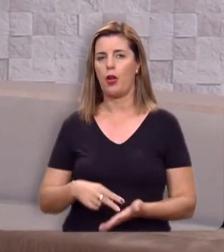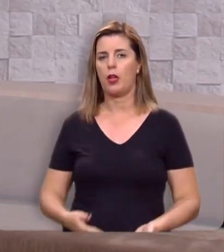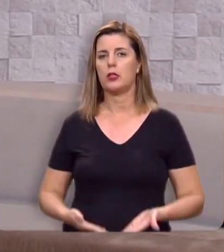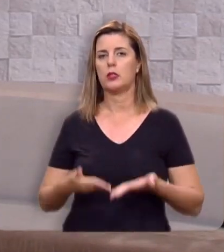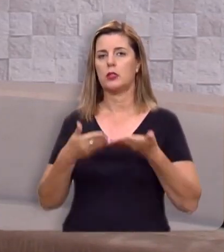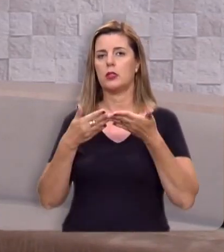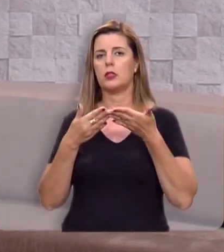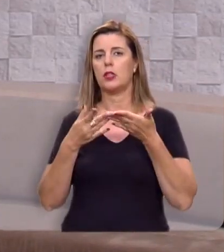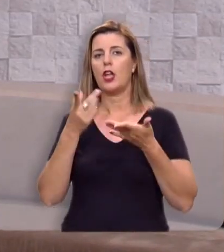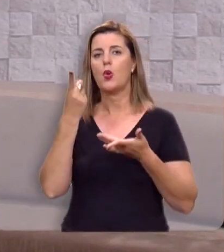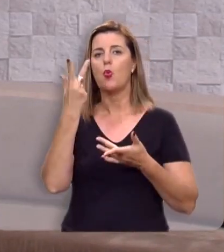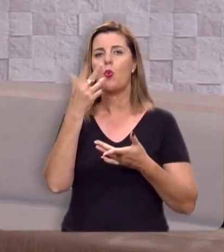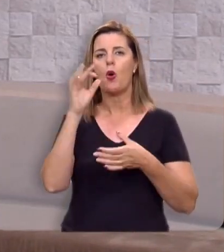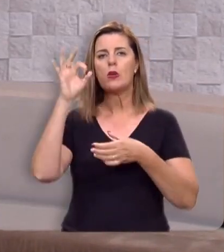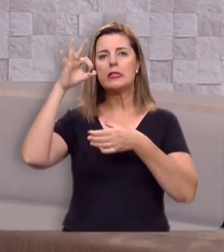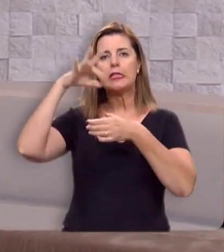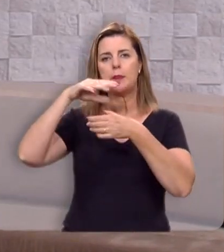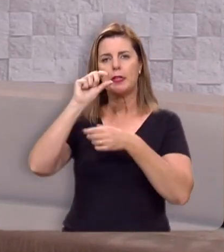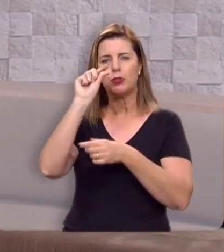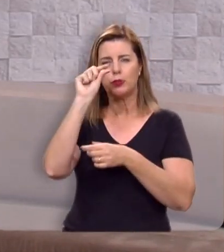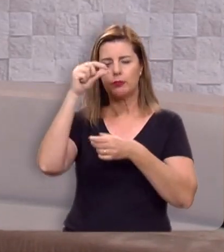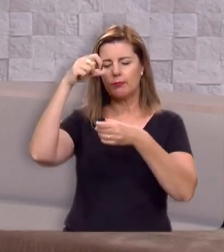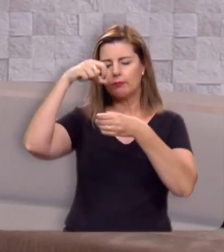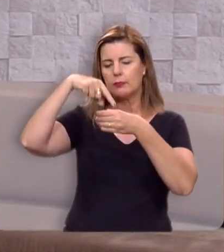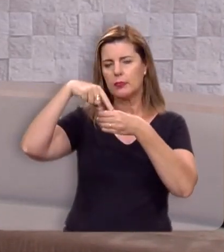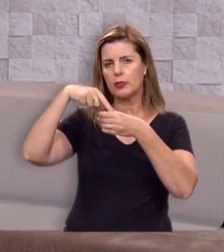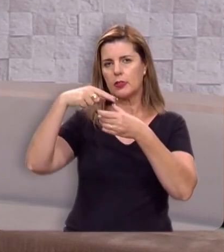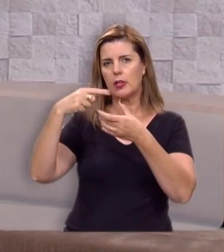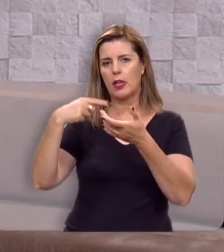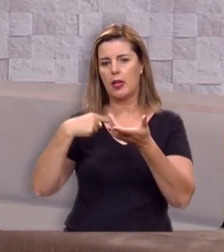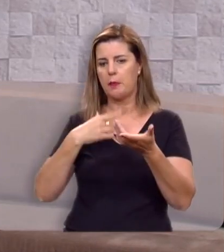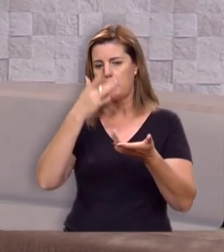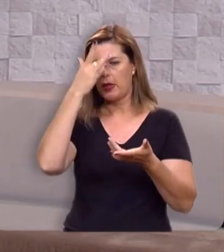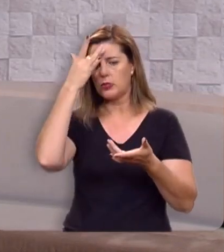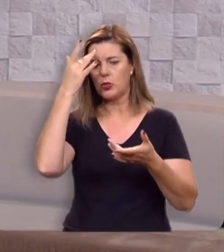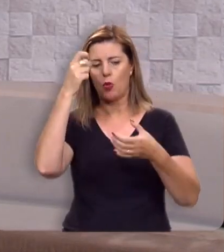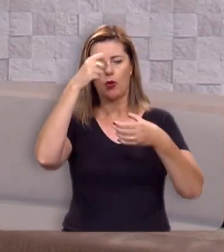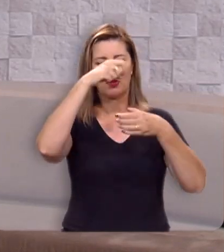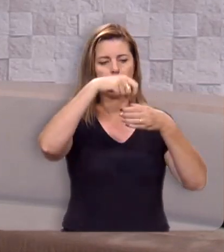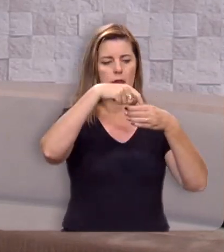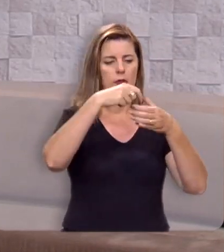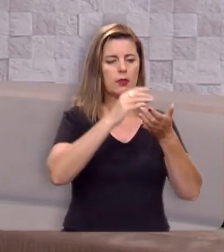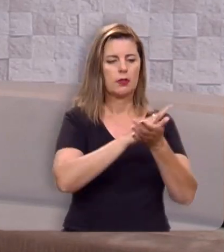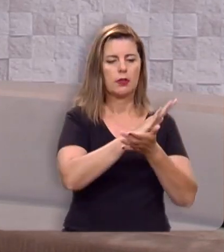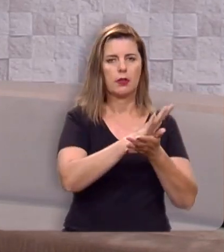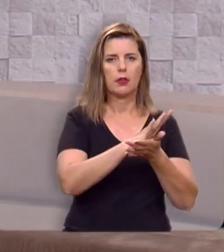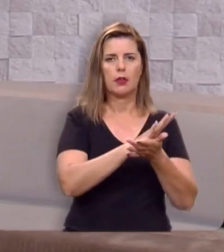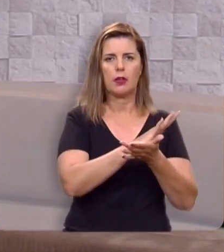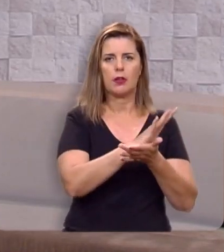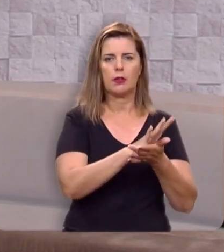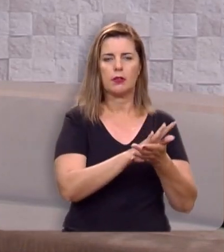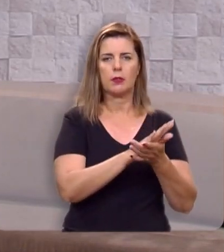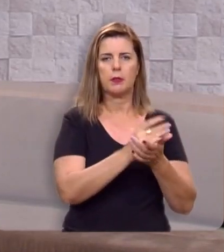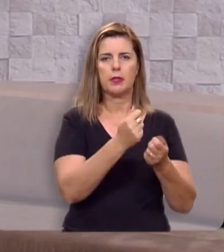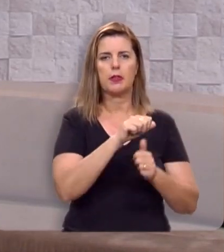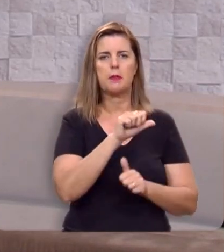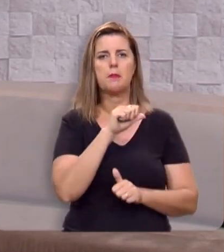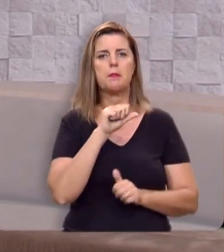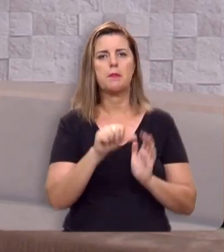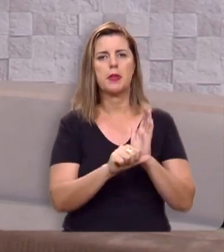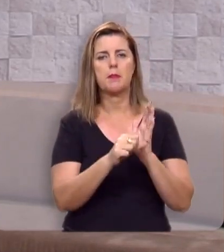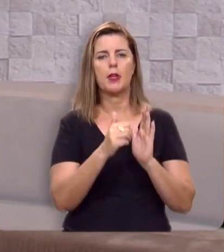ressurreição como uma semente. Ele diz assim: insensato que semeias não nasce, se primeiro não morrer. E